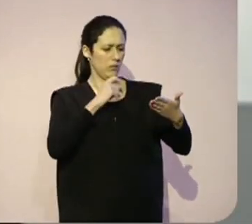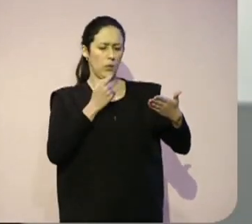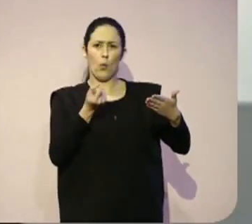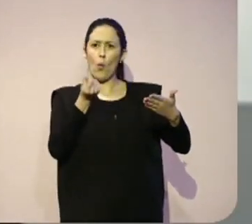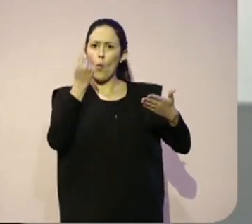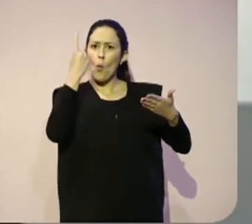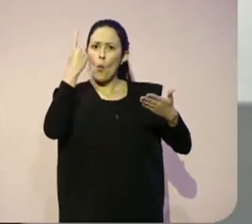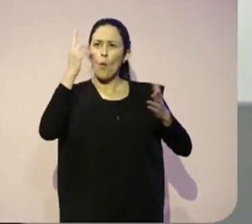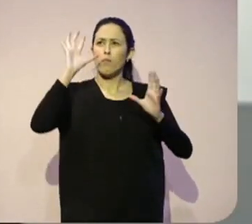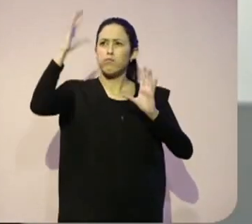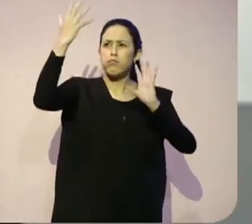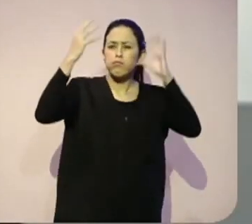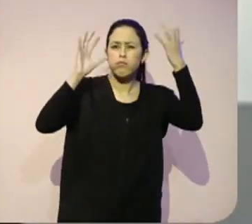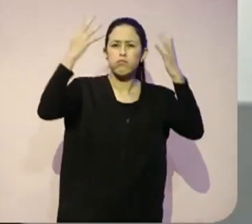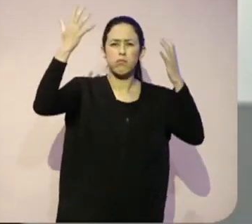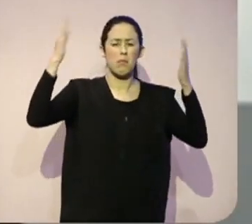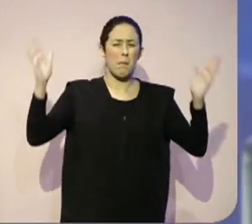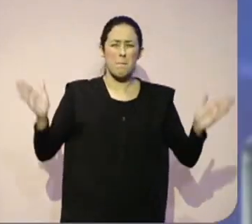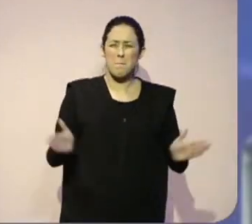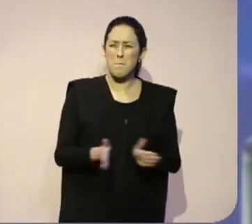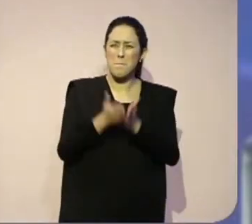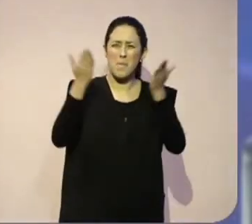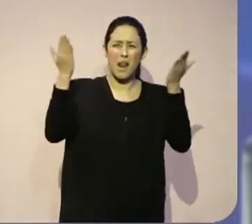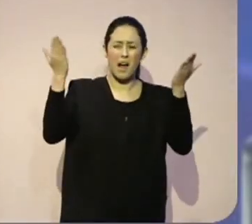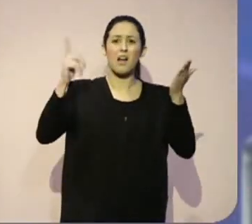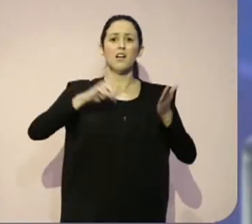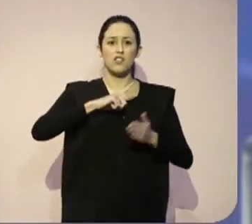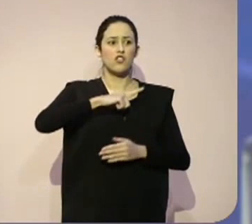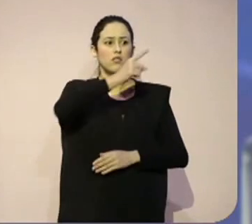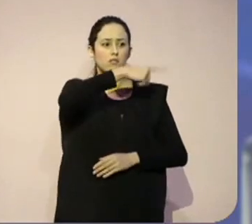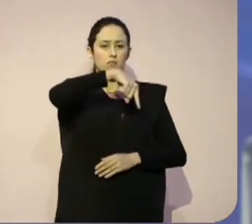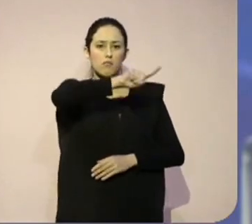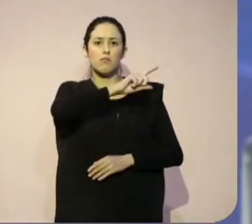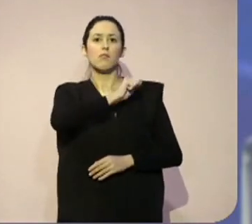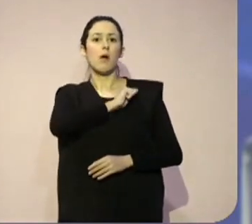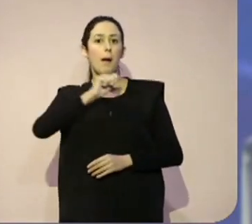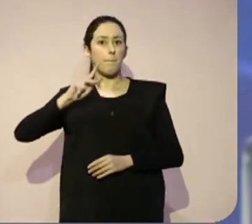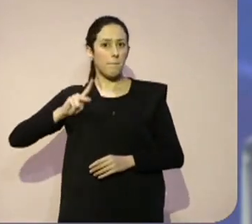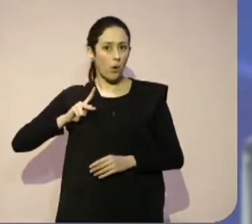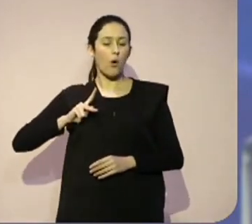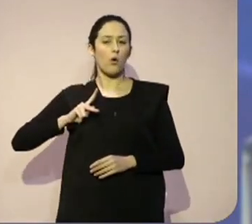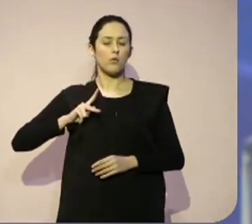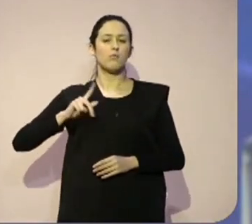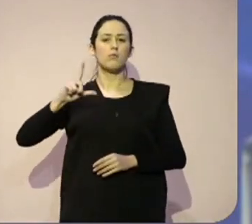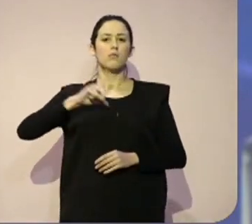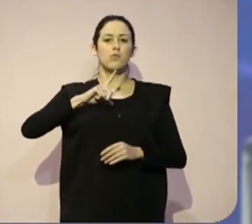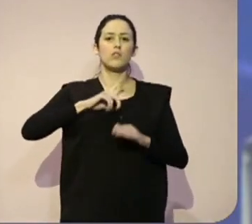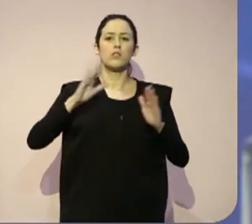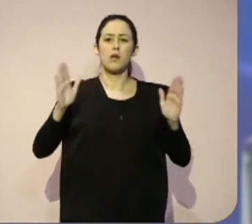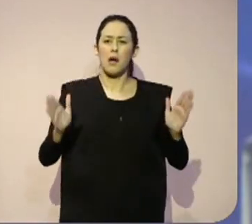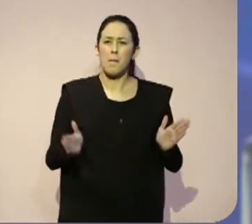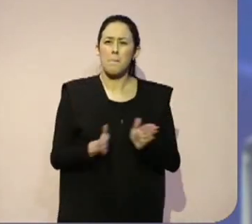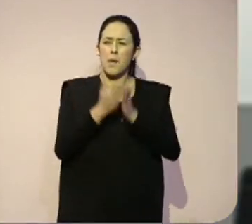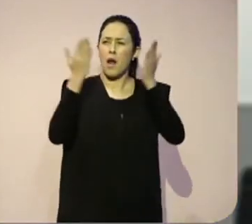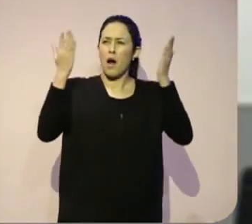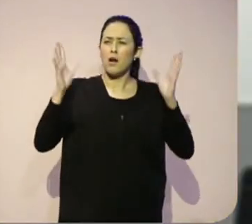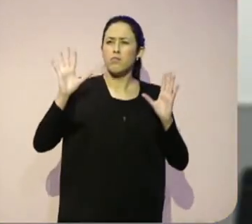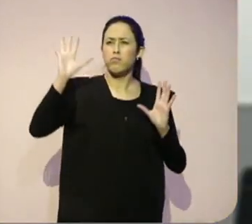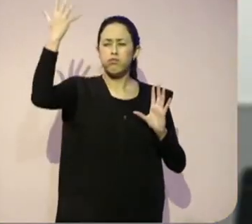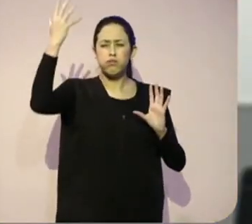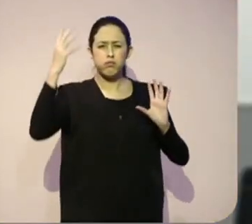prodígios, maravilhas operadas pelos apóstolos. Mas por causa desses sinais, dessas maravilhas,